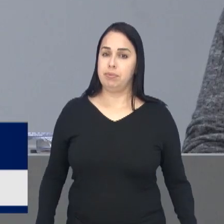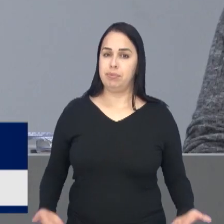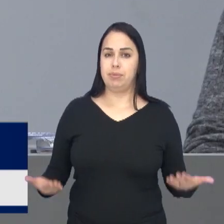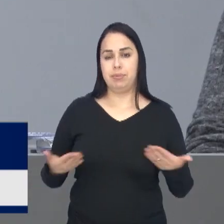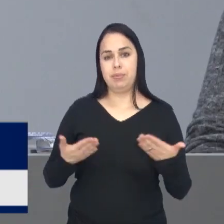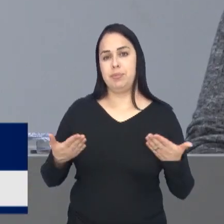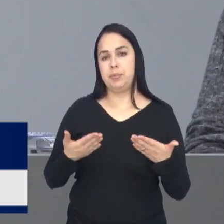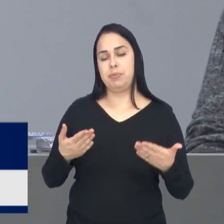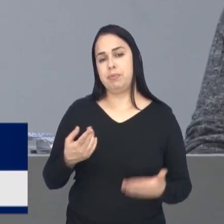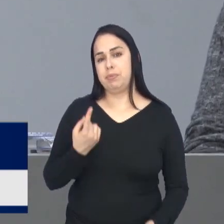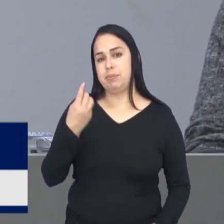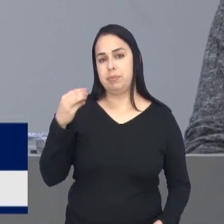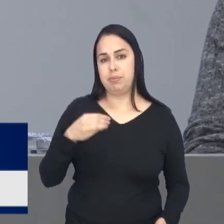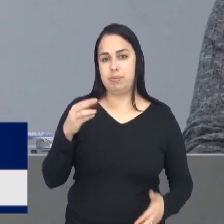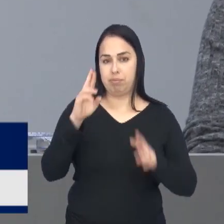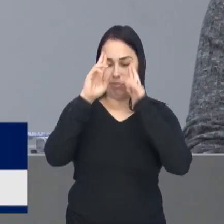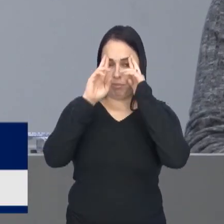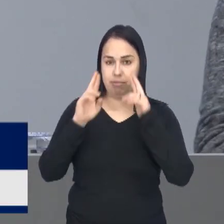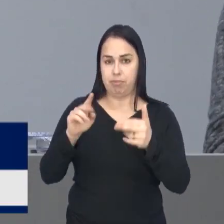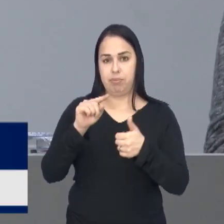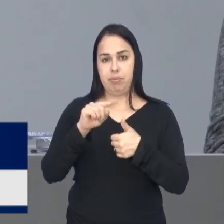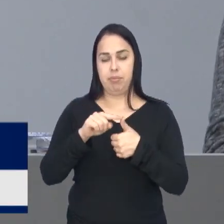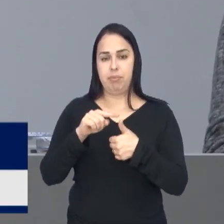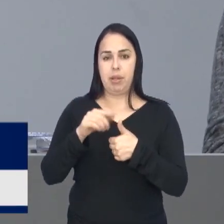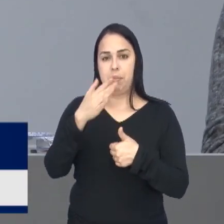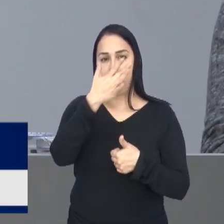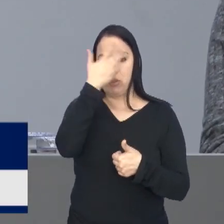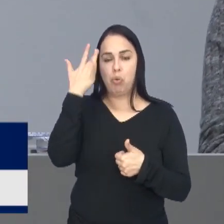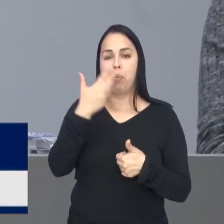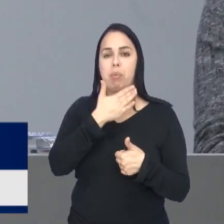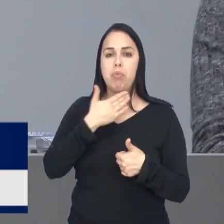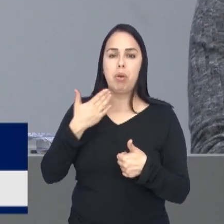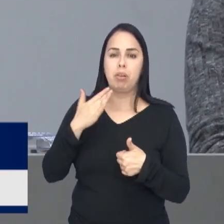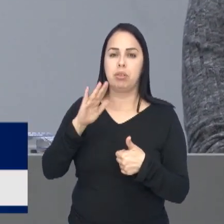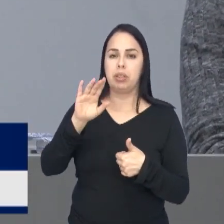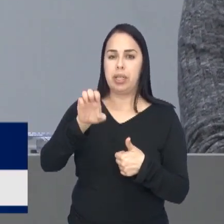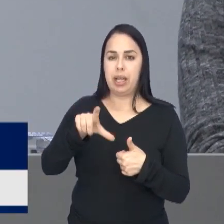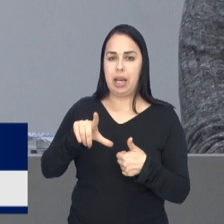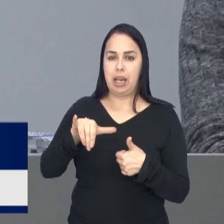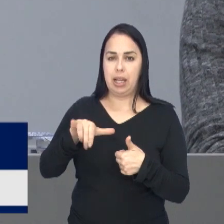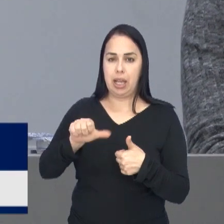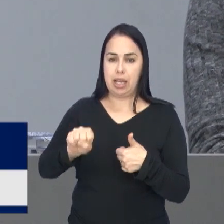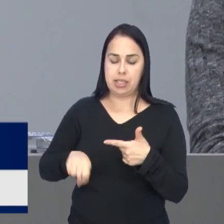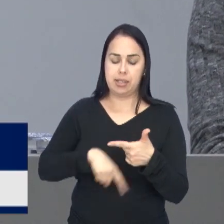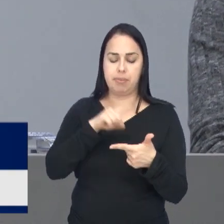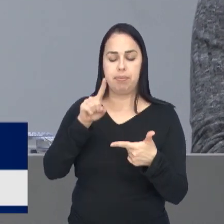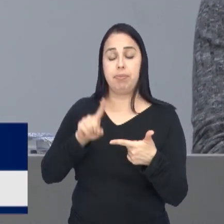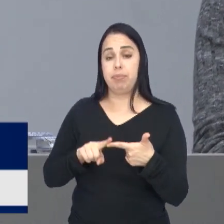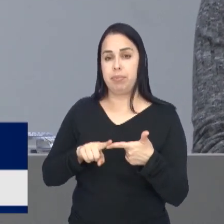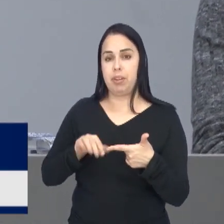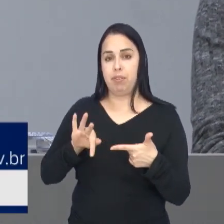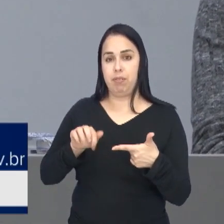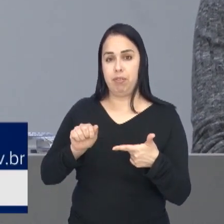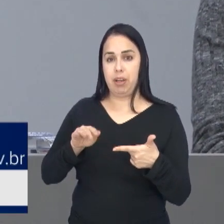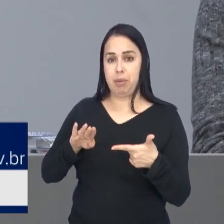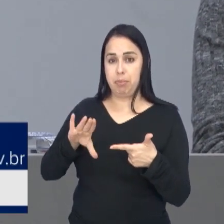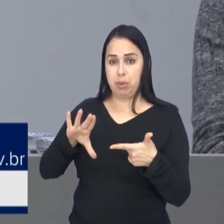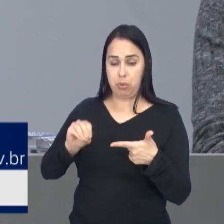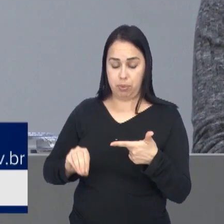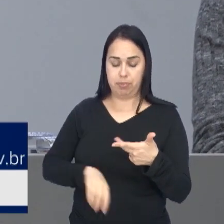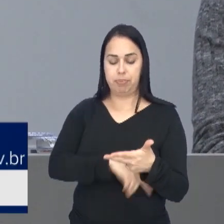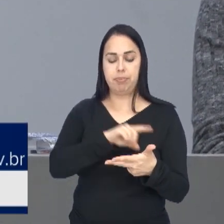Passaremos agora 1 minuto de silêncio pelo passamento de Elias de Oliveira Santos, Fábio